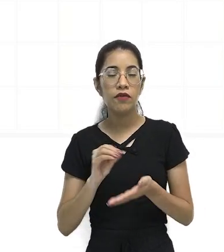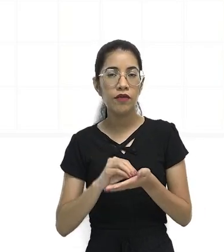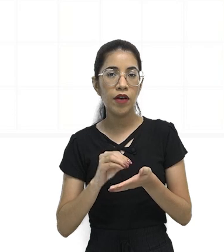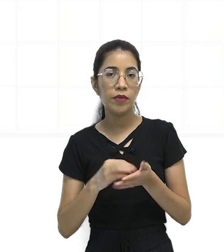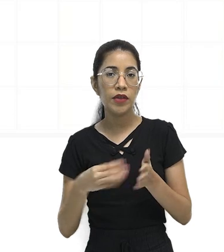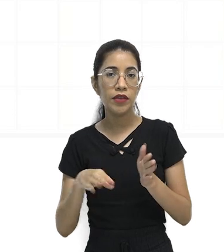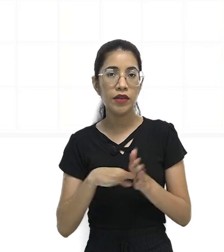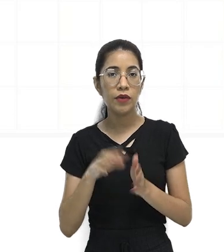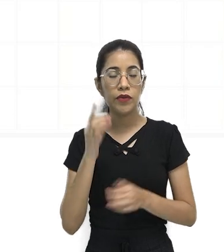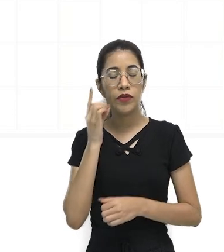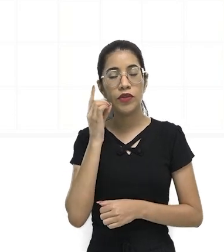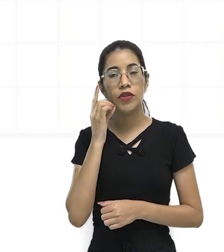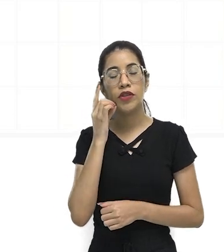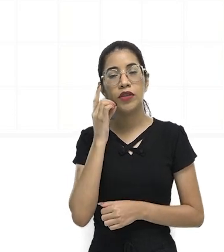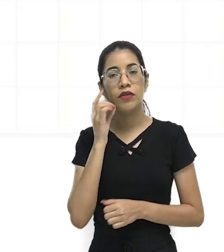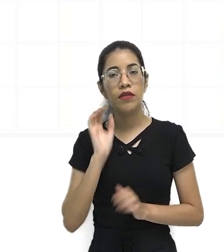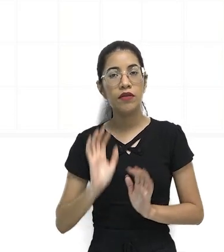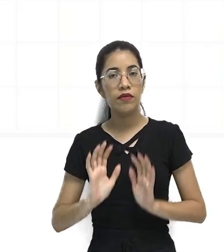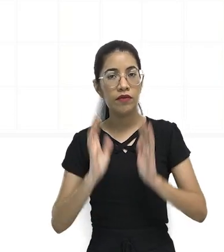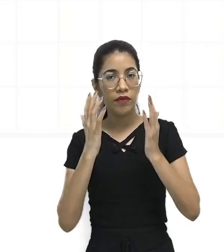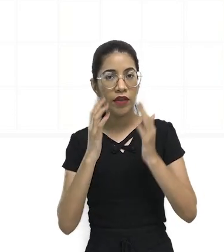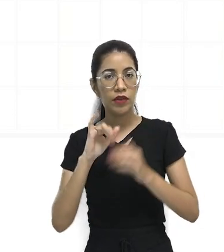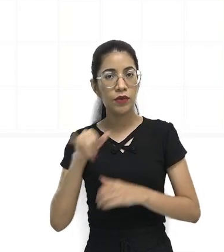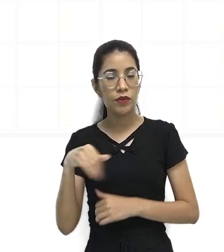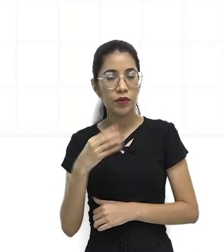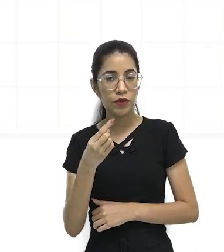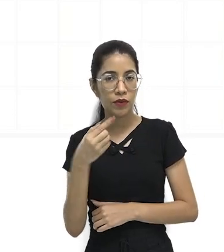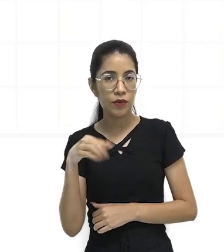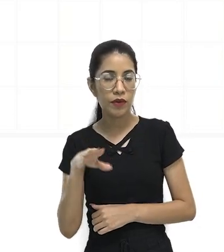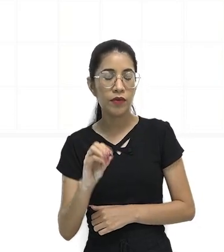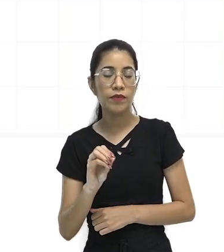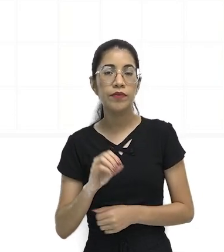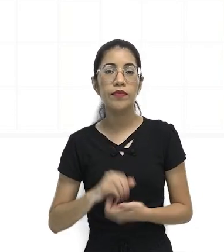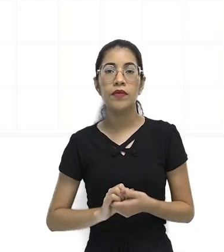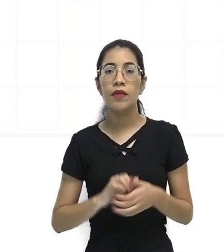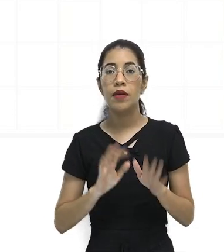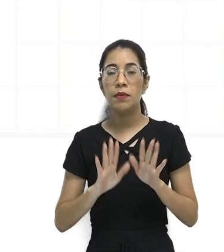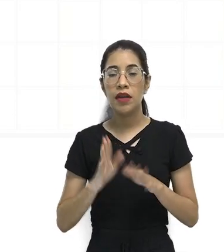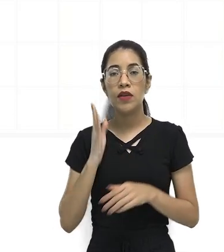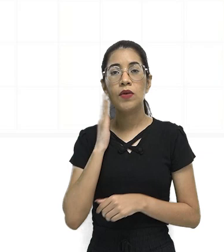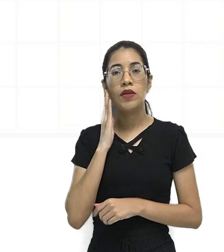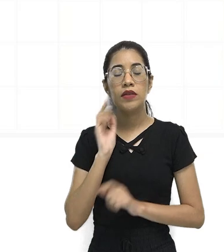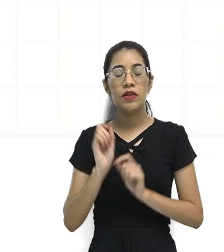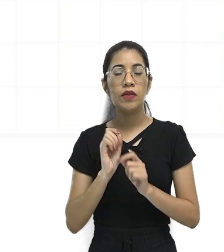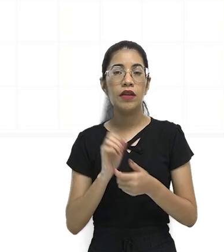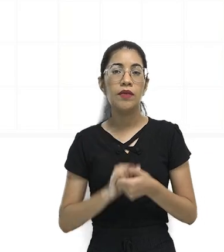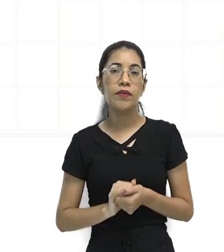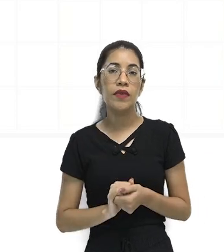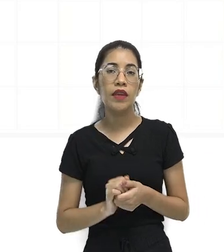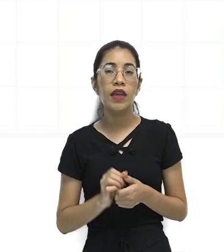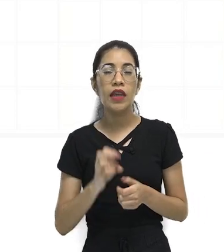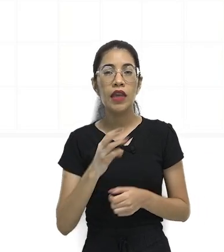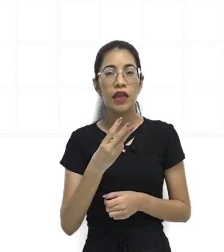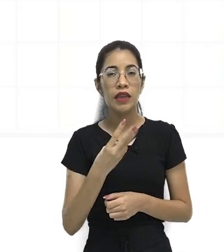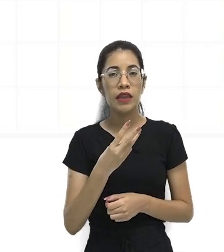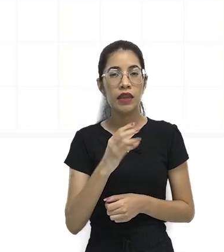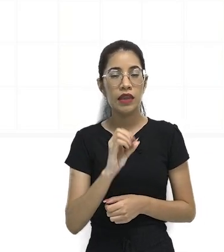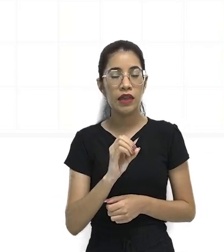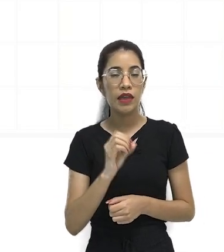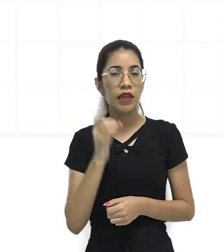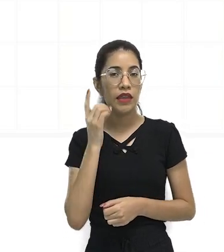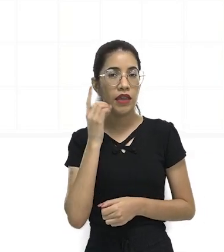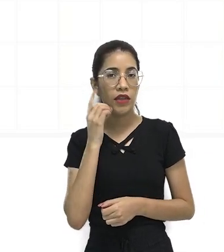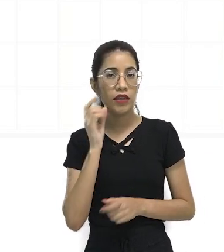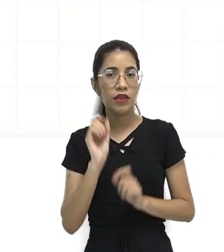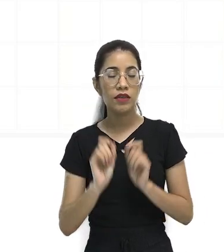de João. Ok? Bom, eu já sei que dentro de 30 dias,